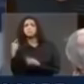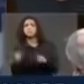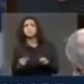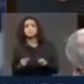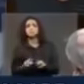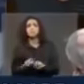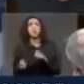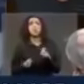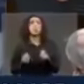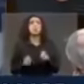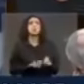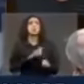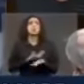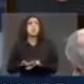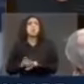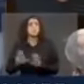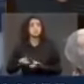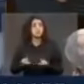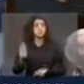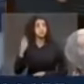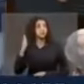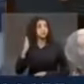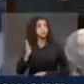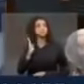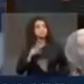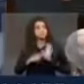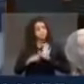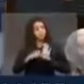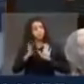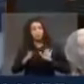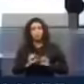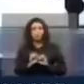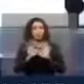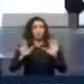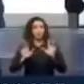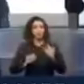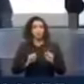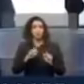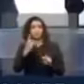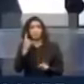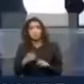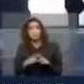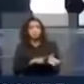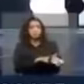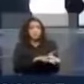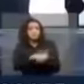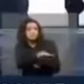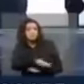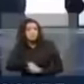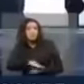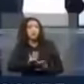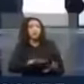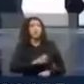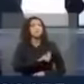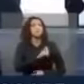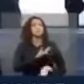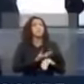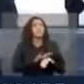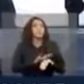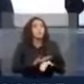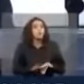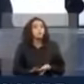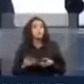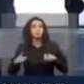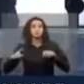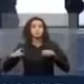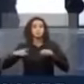Contudo, a embriologia já esclareceu o apontado, porque empiricamente a vida tem início com a fecundação